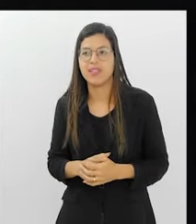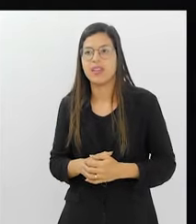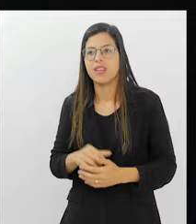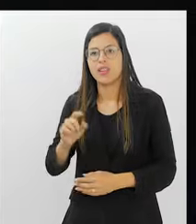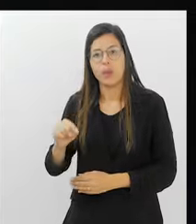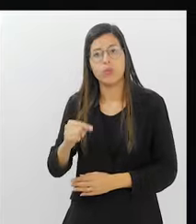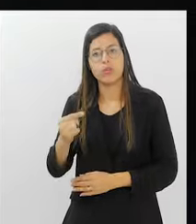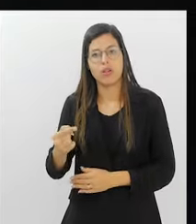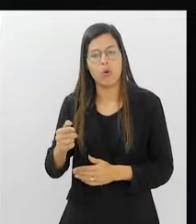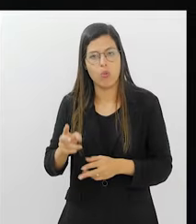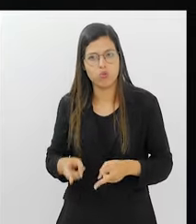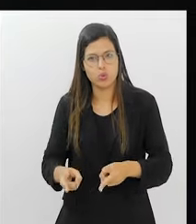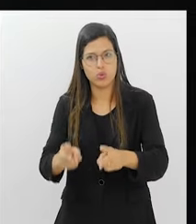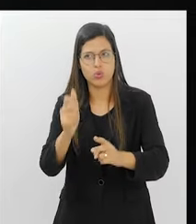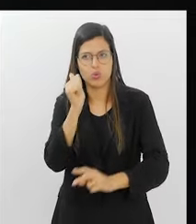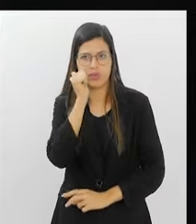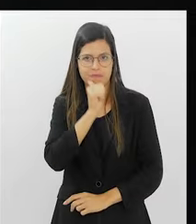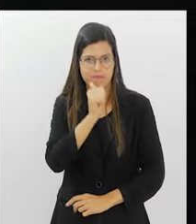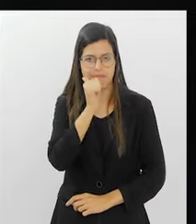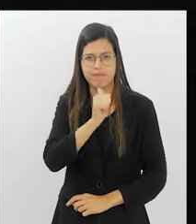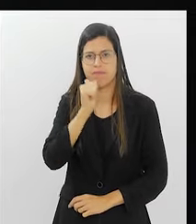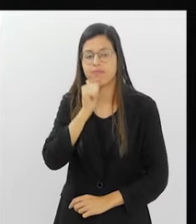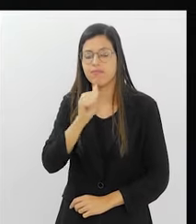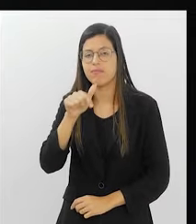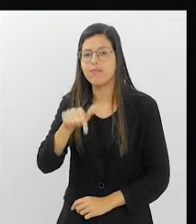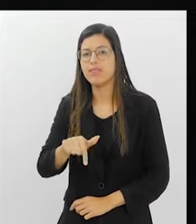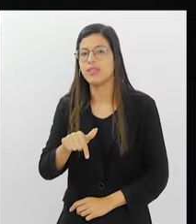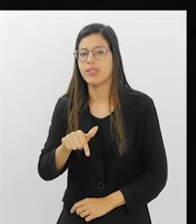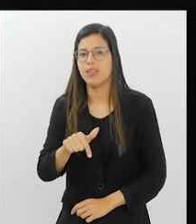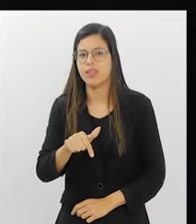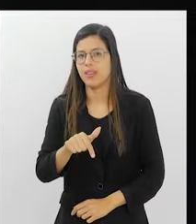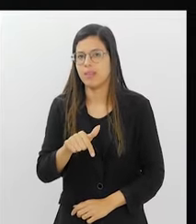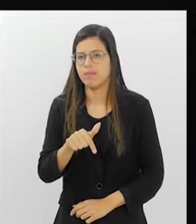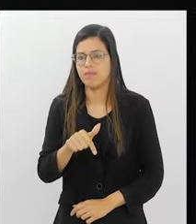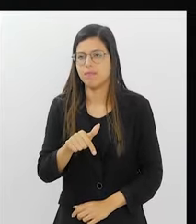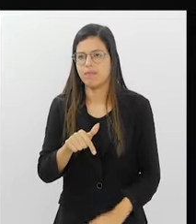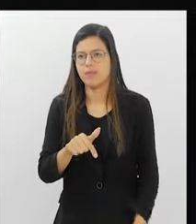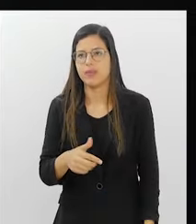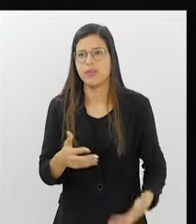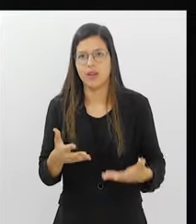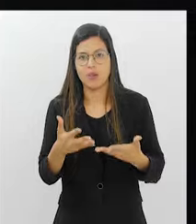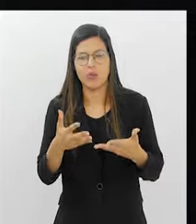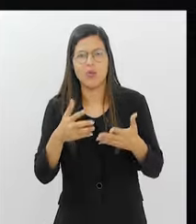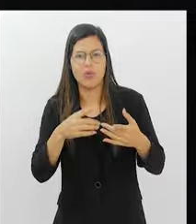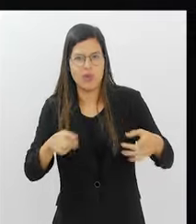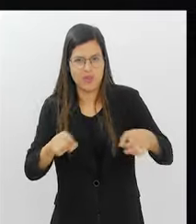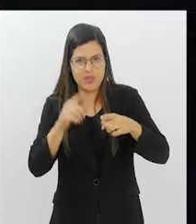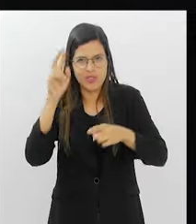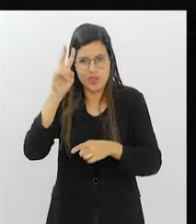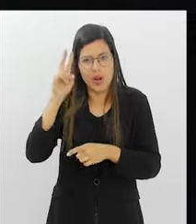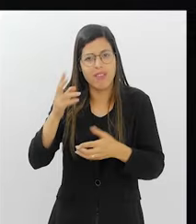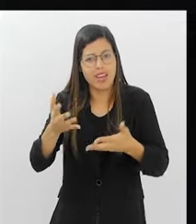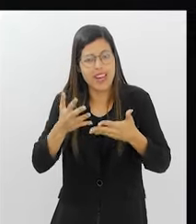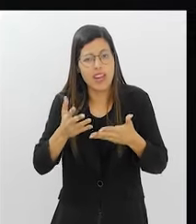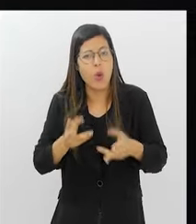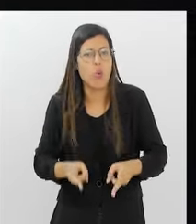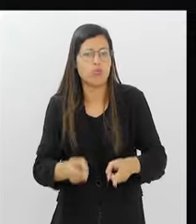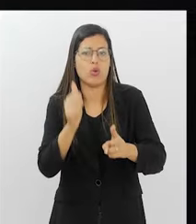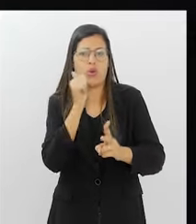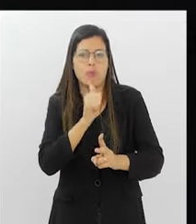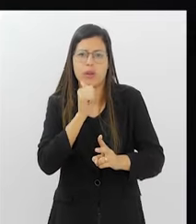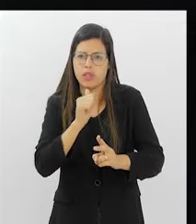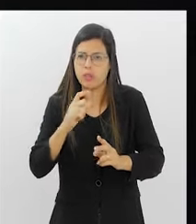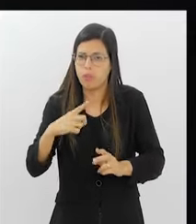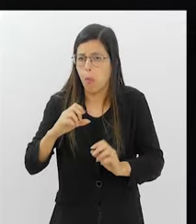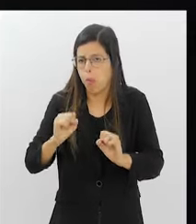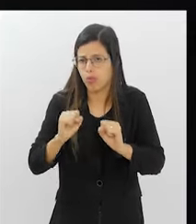seguiu com as meninas que ela fez questão de alguma forma no meio do enredo continuar com as meninas Ela tinha opção